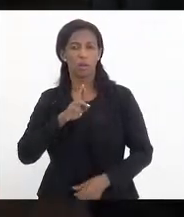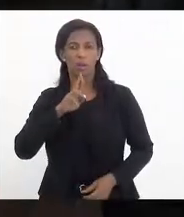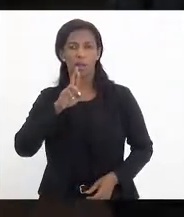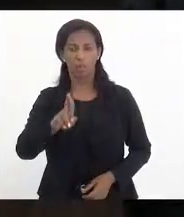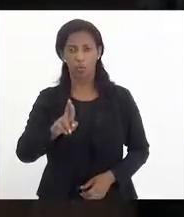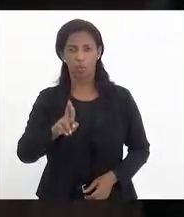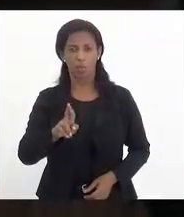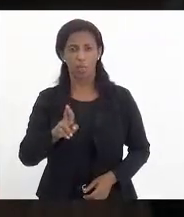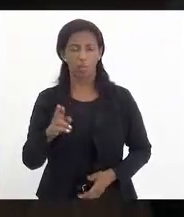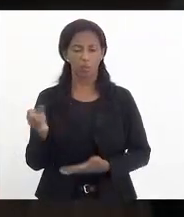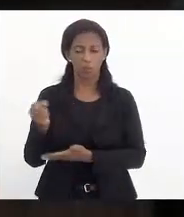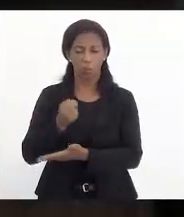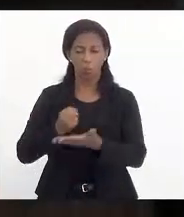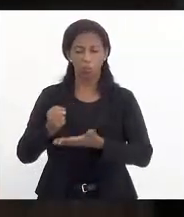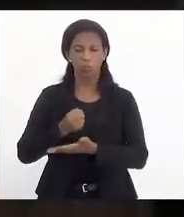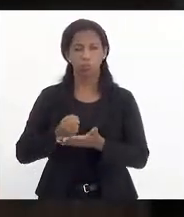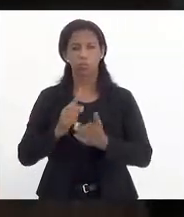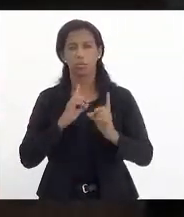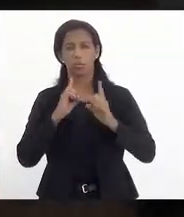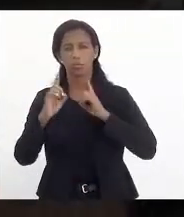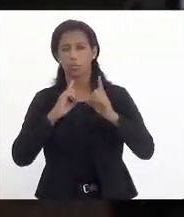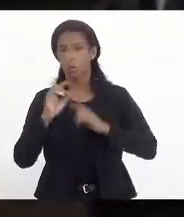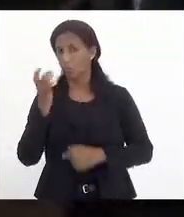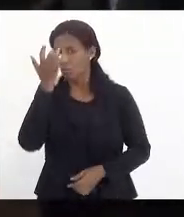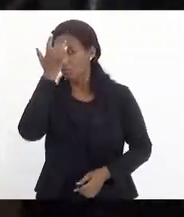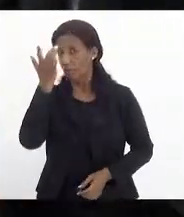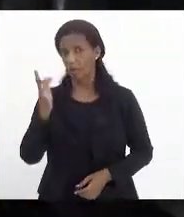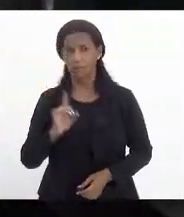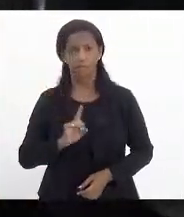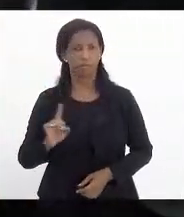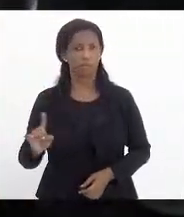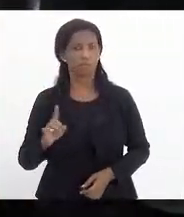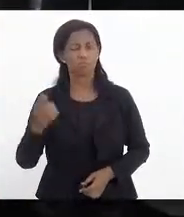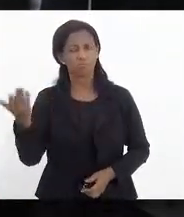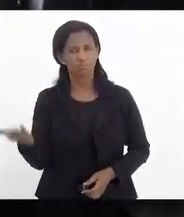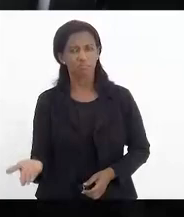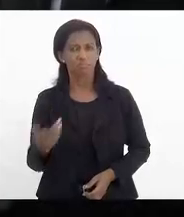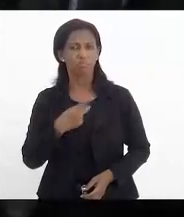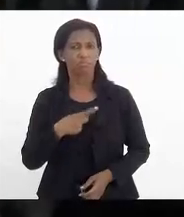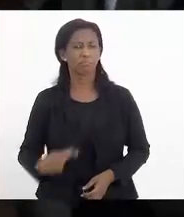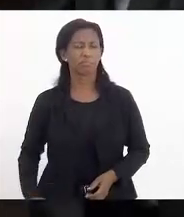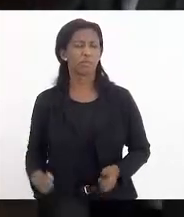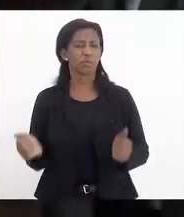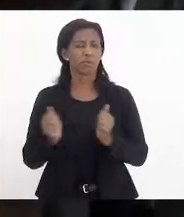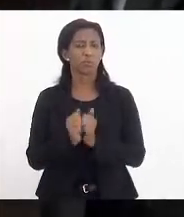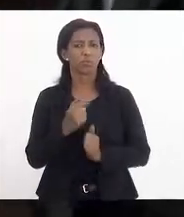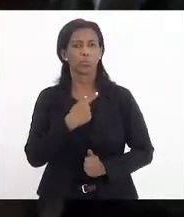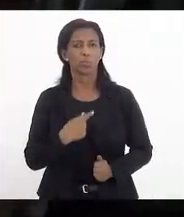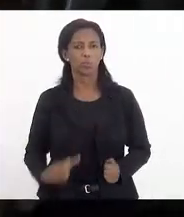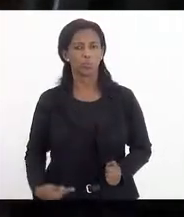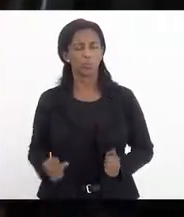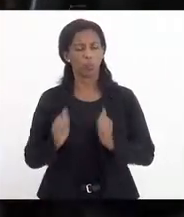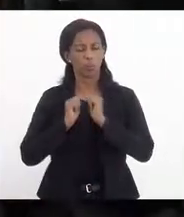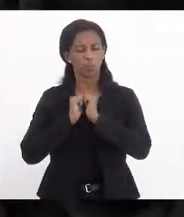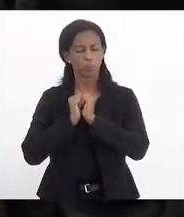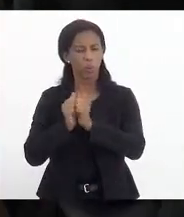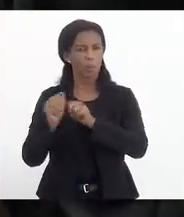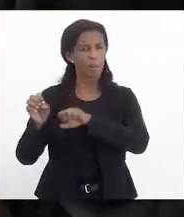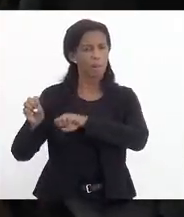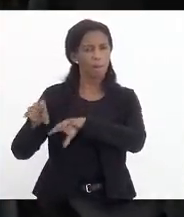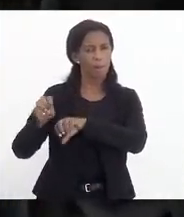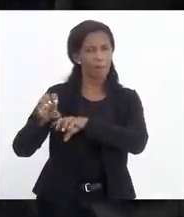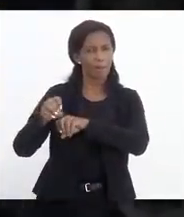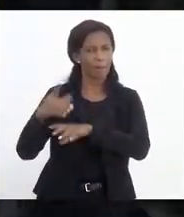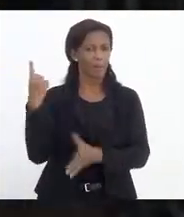porque são baseados em diálogo. Não é fácil, mas Vossa Excelência, junto com o governador, estão dando uma aula